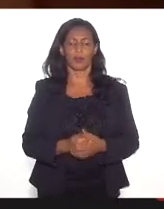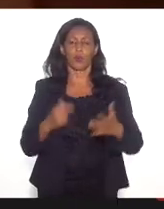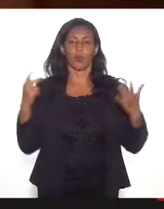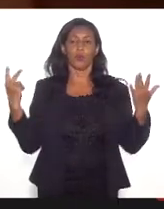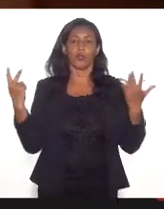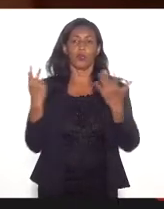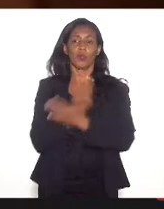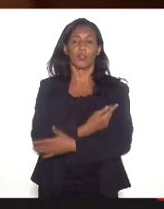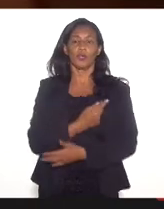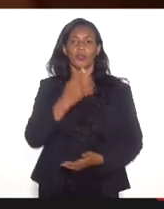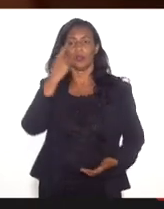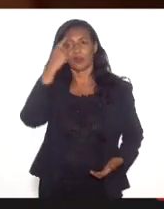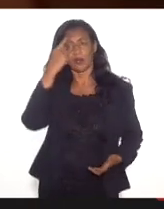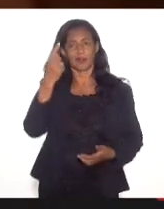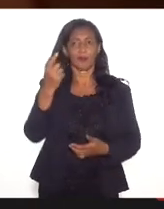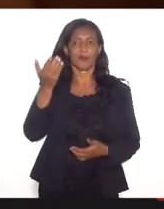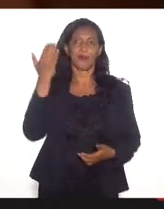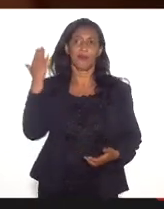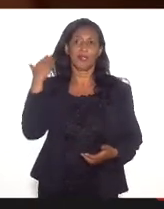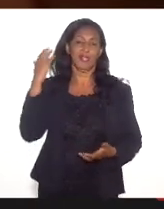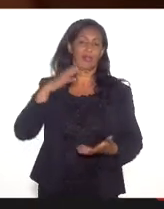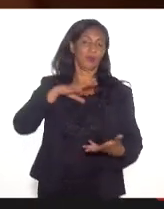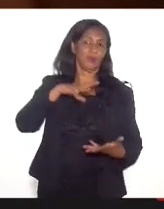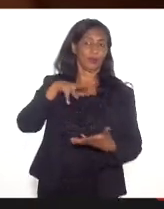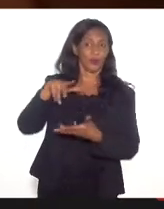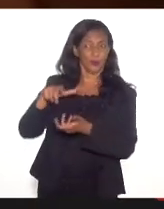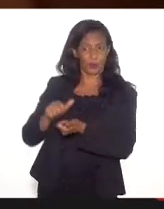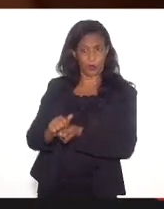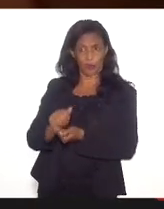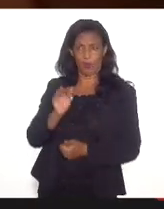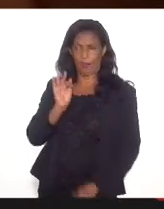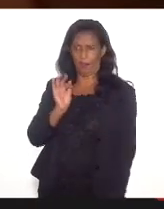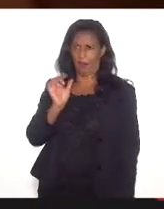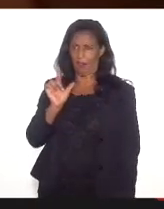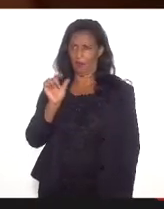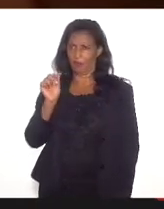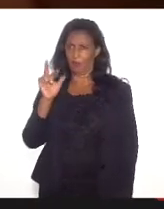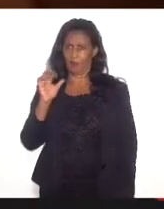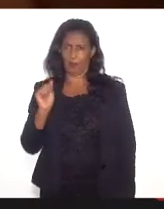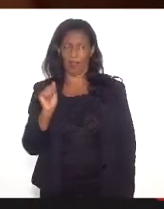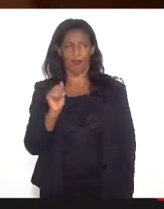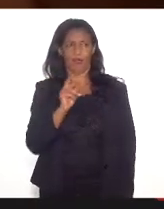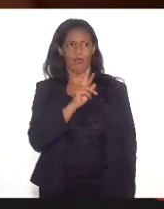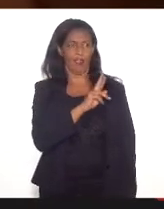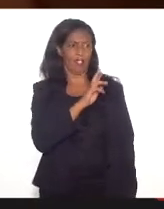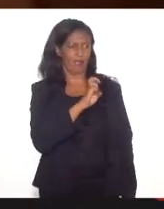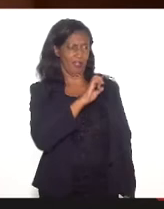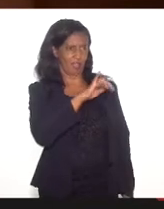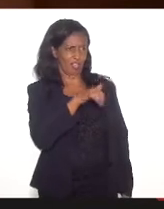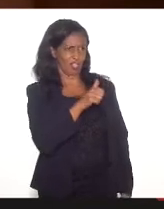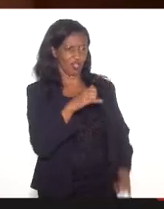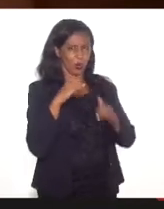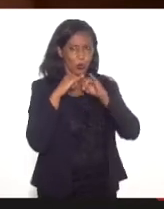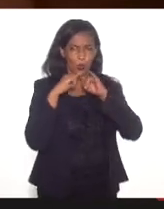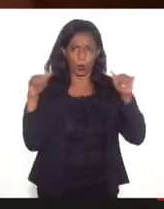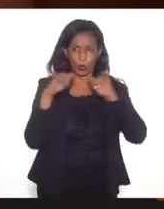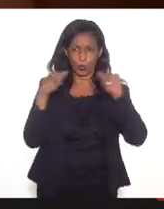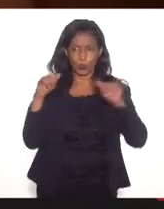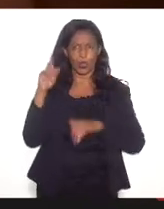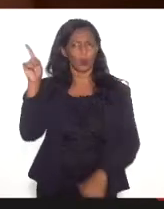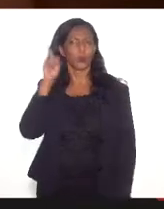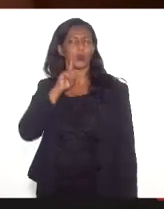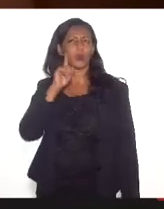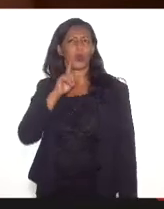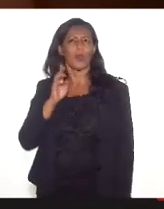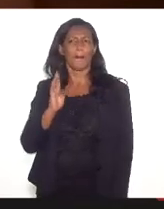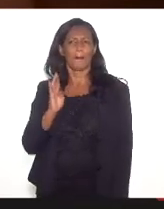que aconteceu na semana passada para o mundo, Flávio Regiane, o anúncio por parte do presidente Biden desse